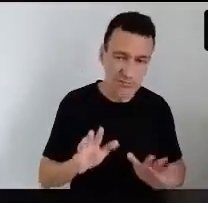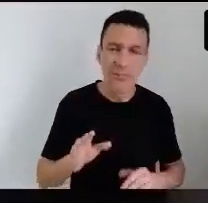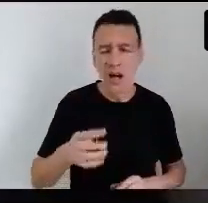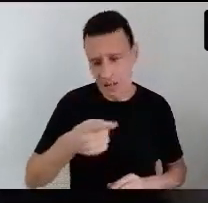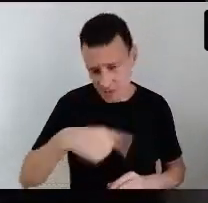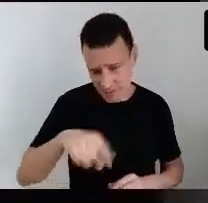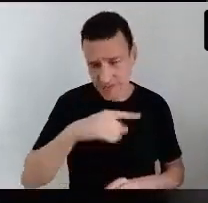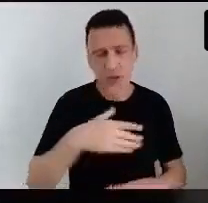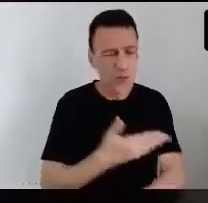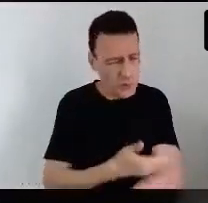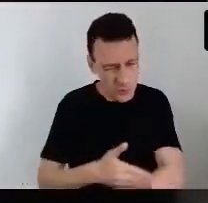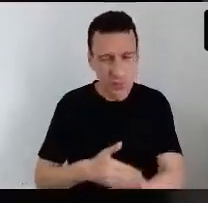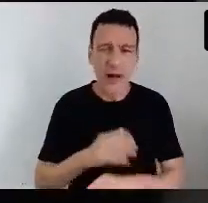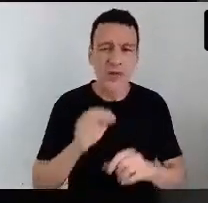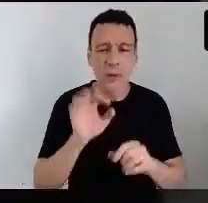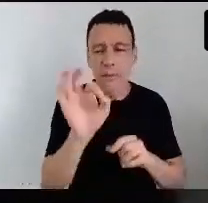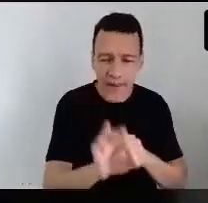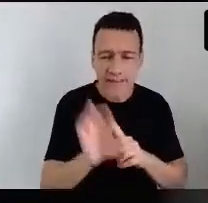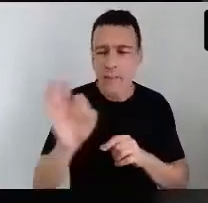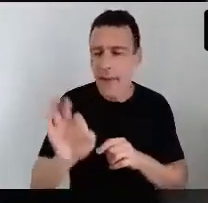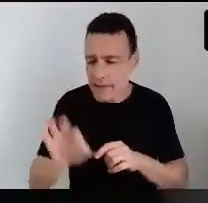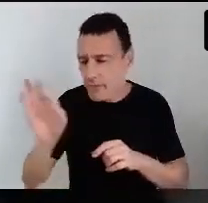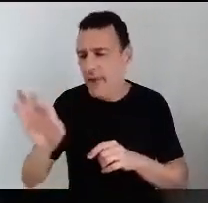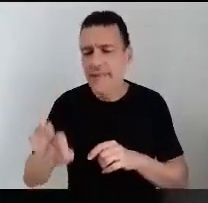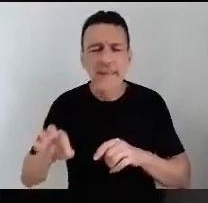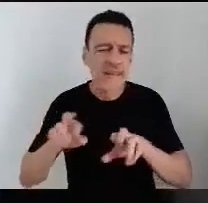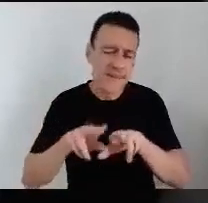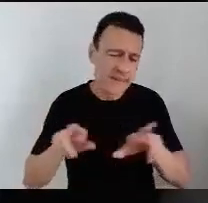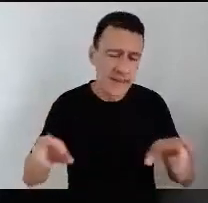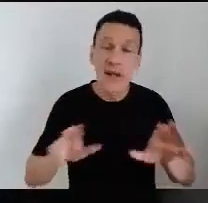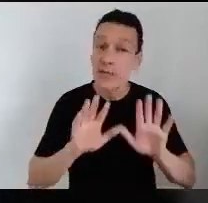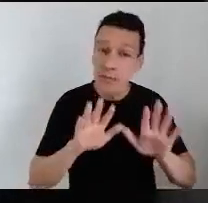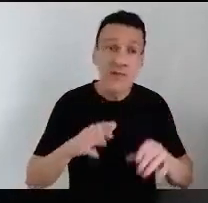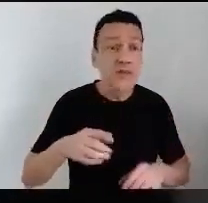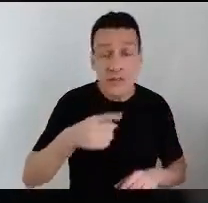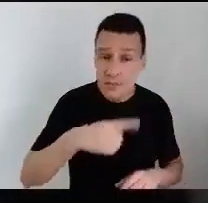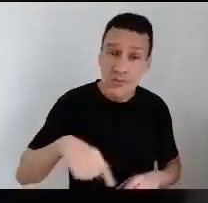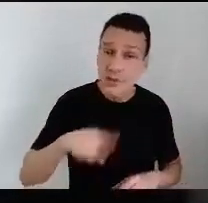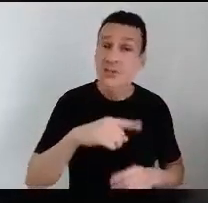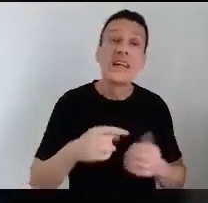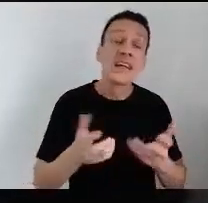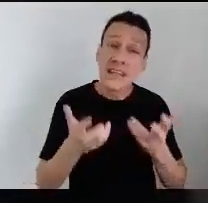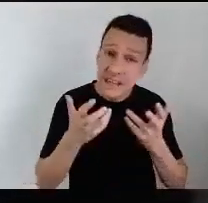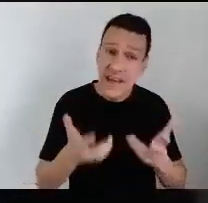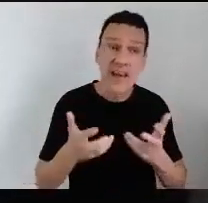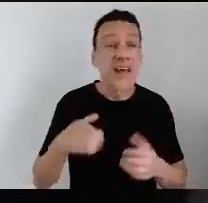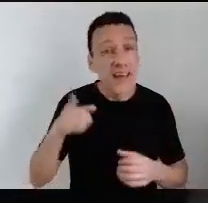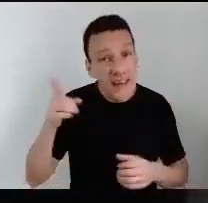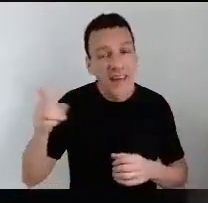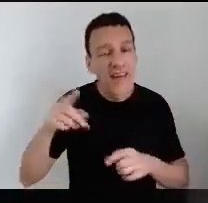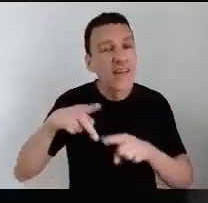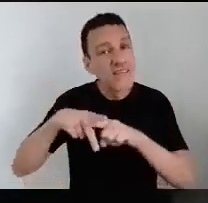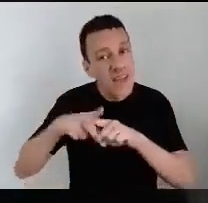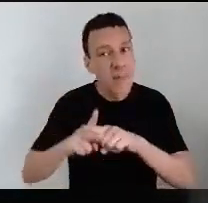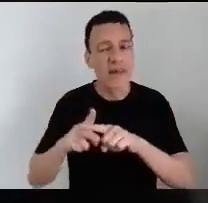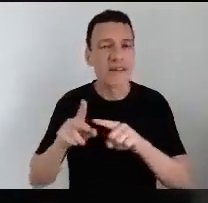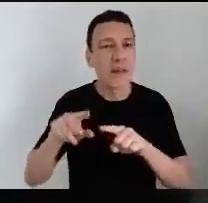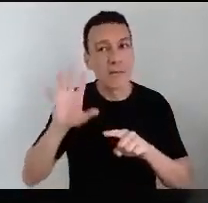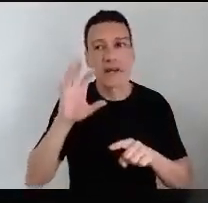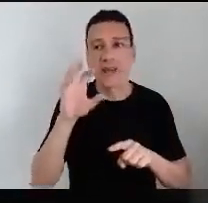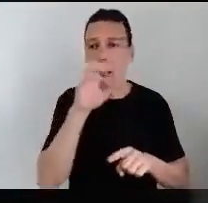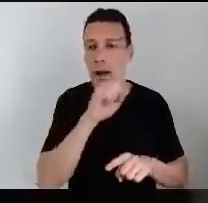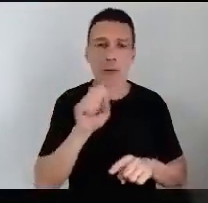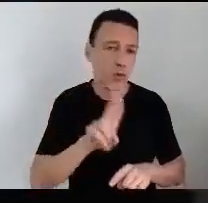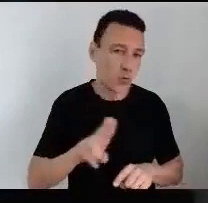enfim. Só que no final das contas, o que a gente quer é aumentar a produtividade do pessoal nas ferramentas internas lá da empresa. E eu sinto que tem uma carência muito